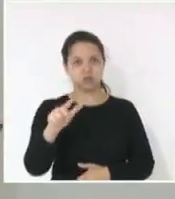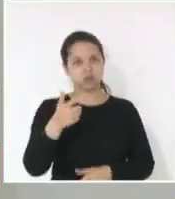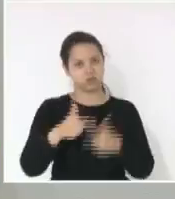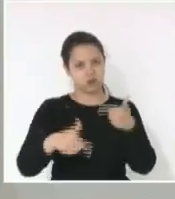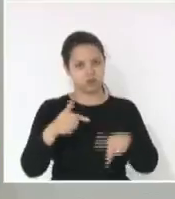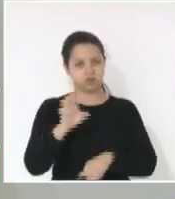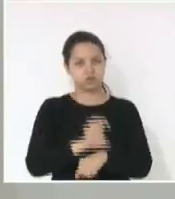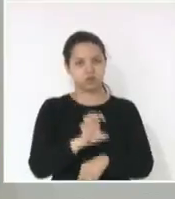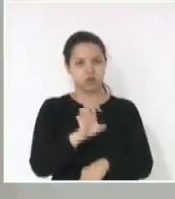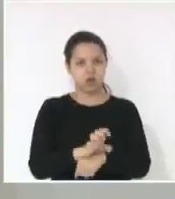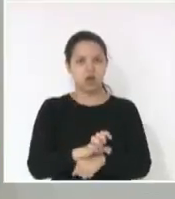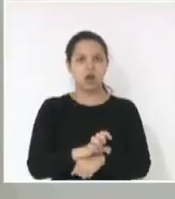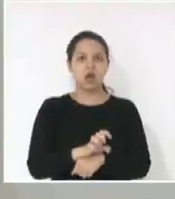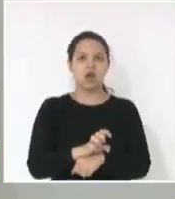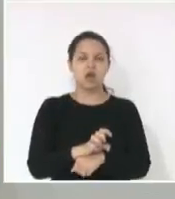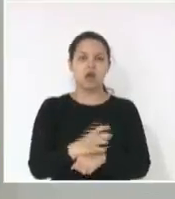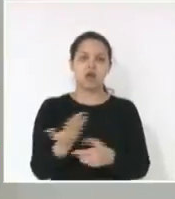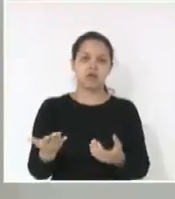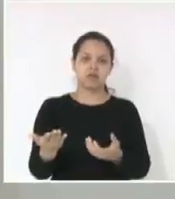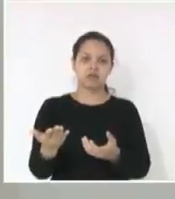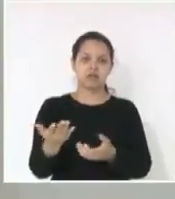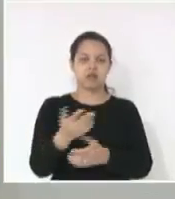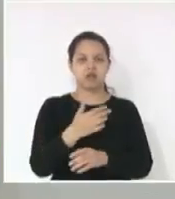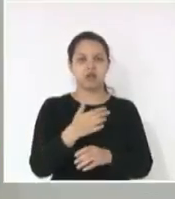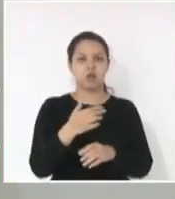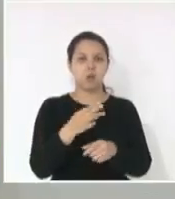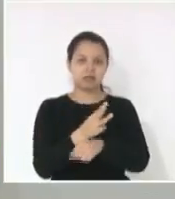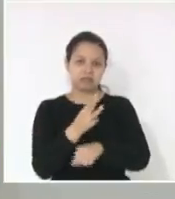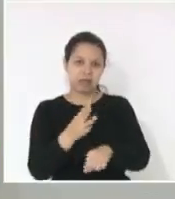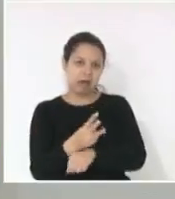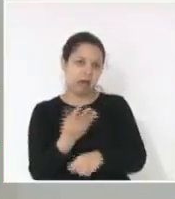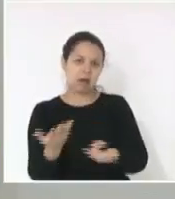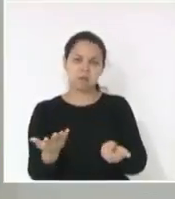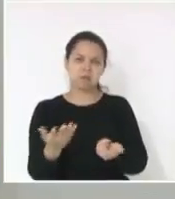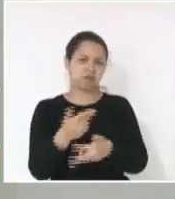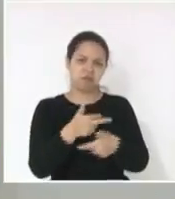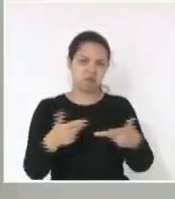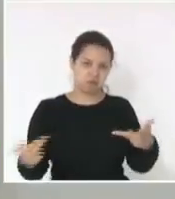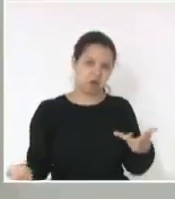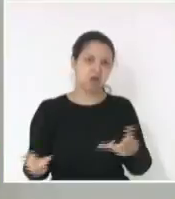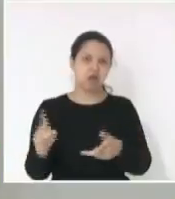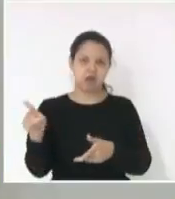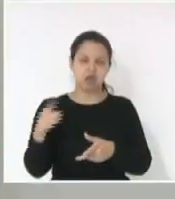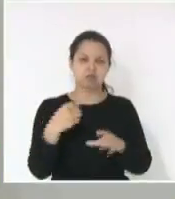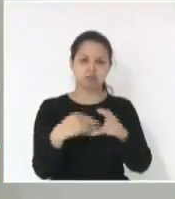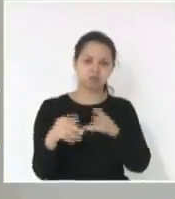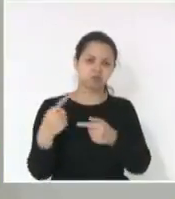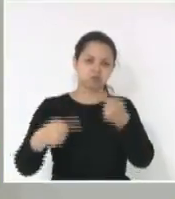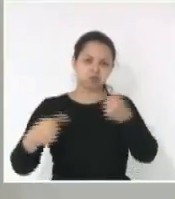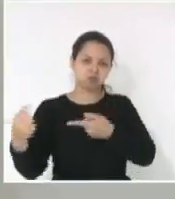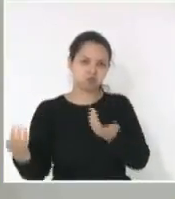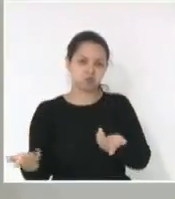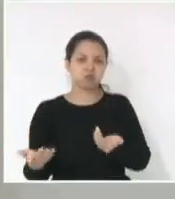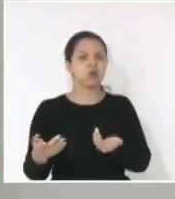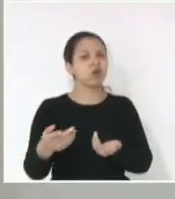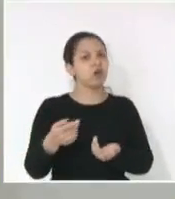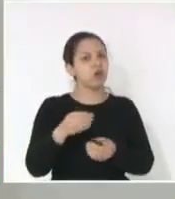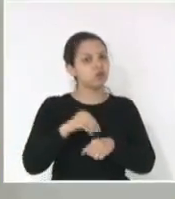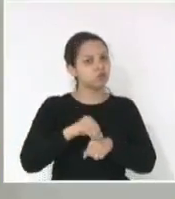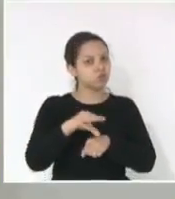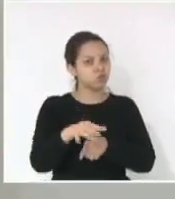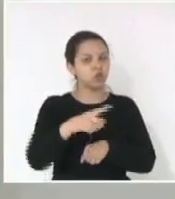nas redes sociais, no WhatsApp, sugeriram alterações, que temos um projeto bom